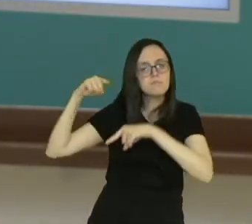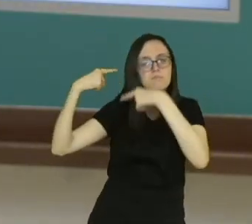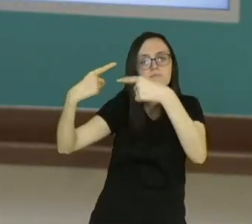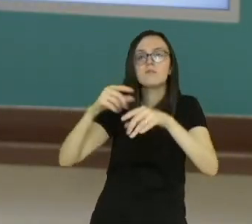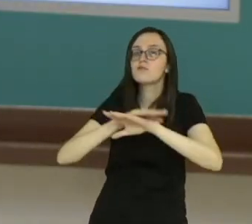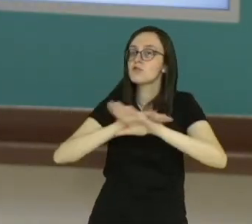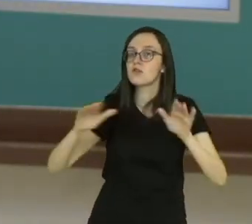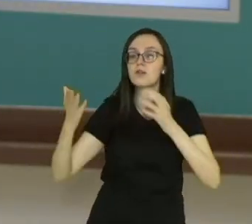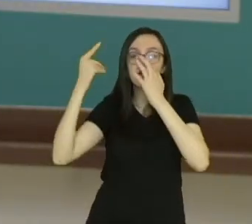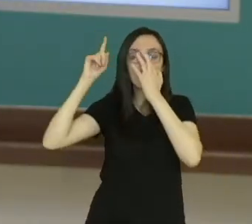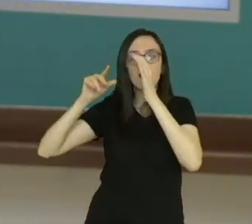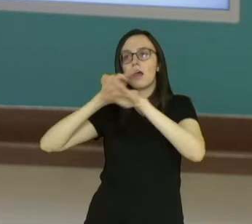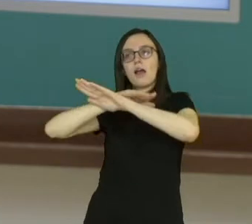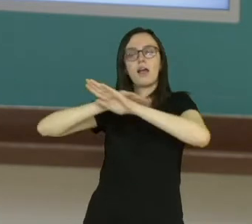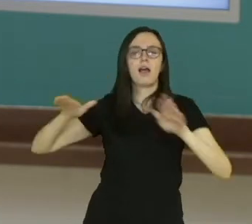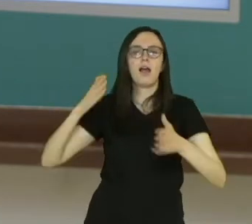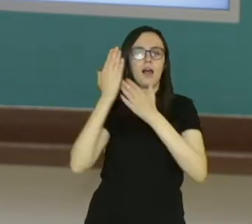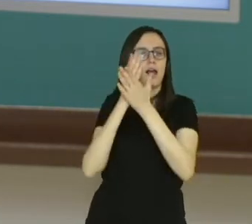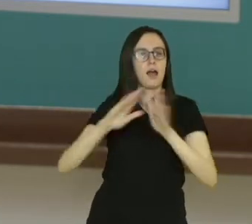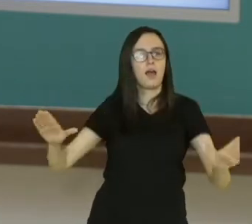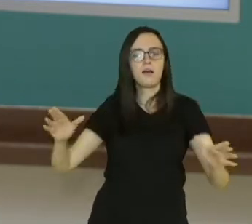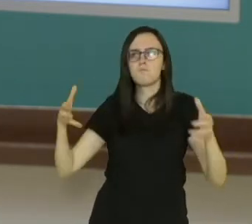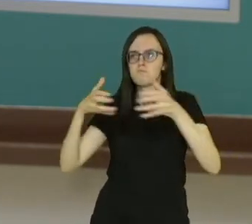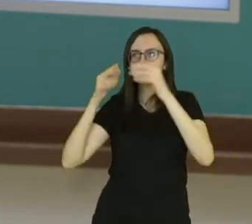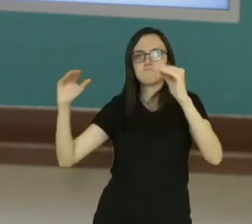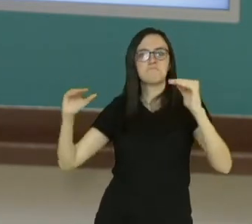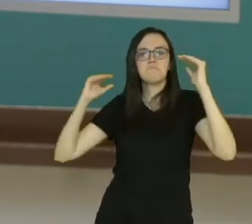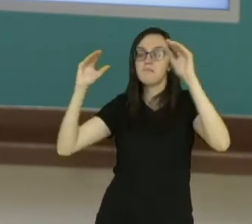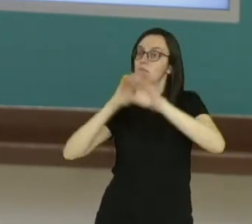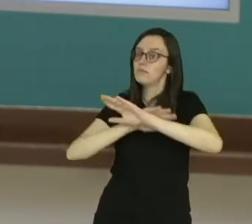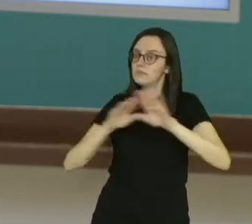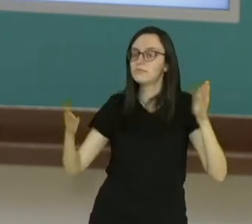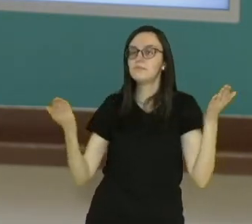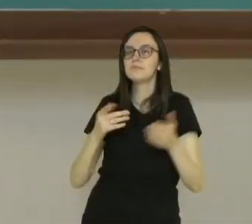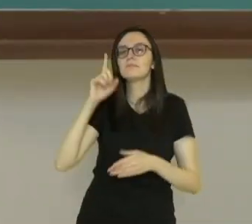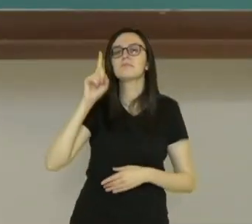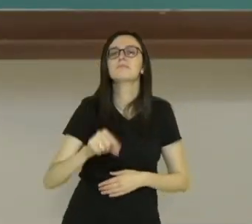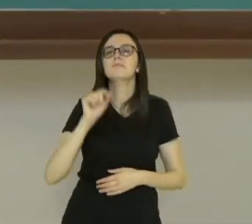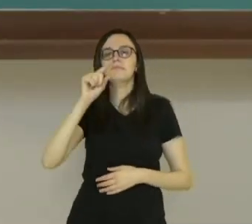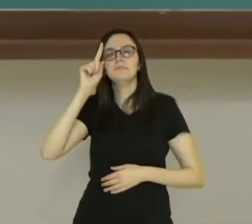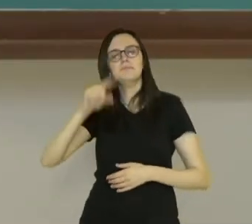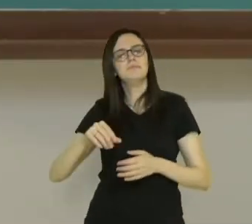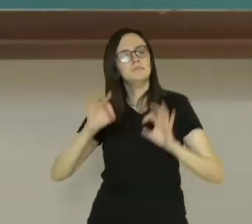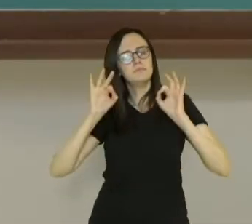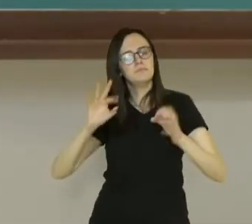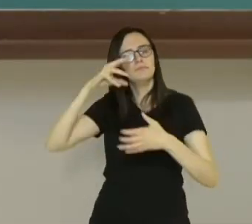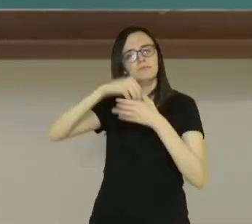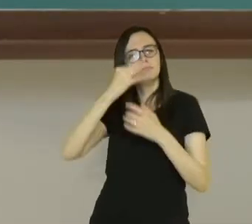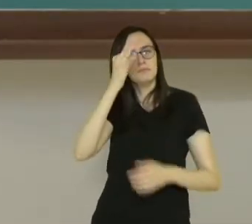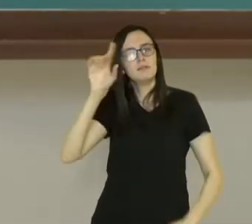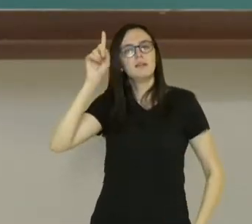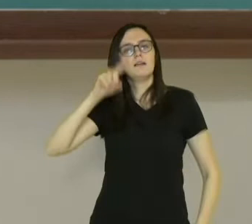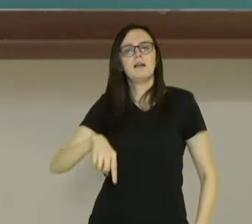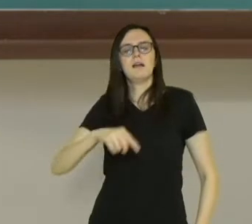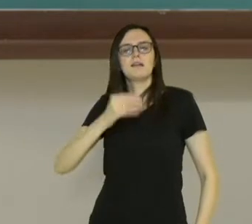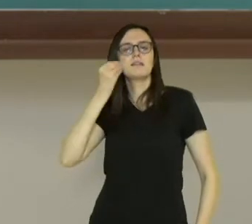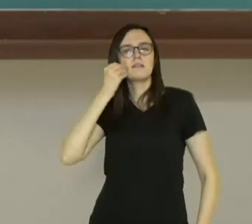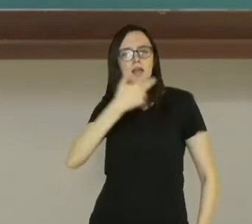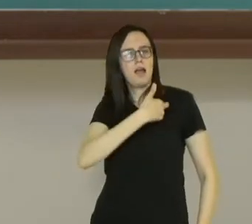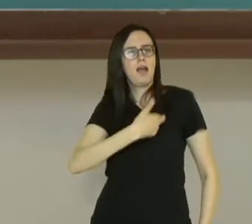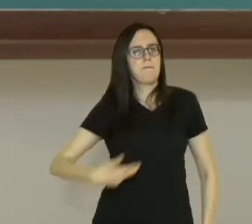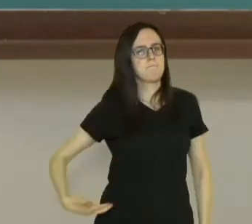ideia era acabar com a realeza. Agora a ideia era constituir na França uma república, onde